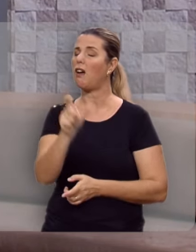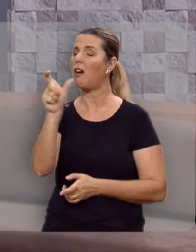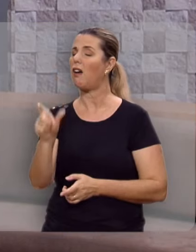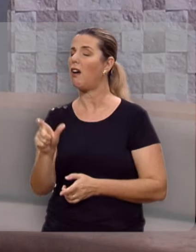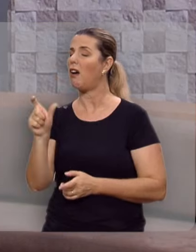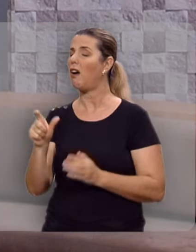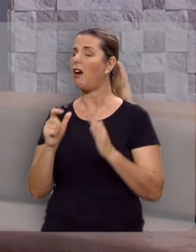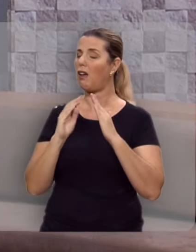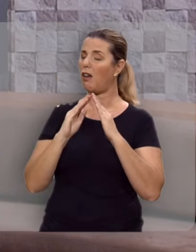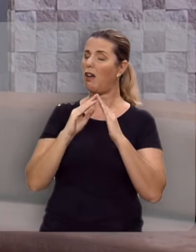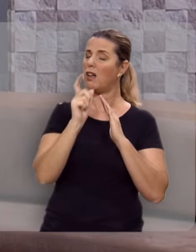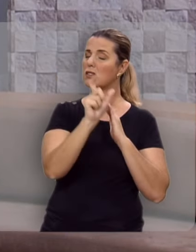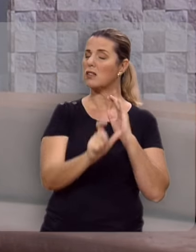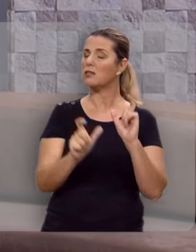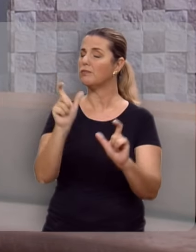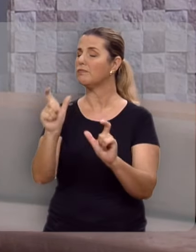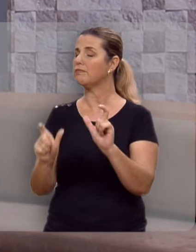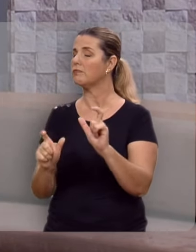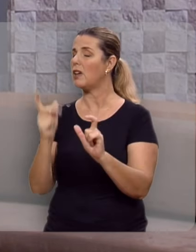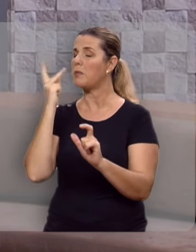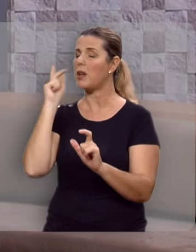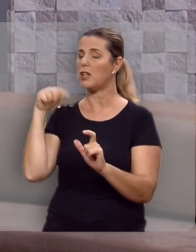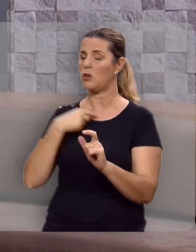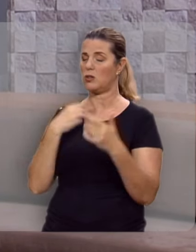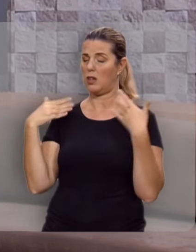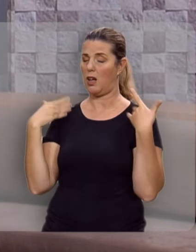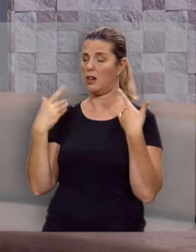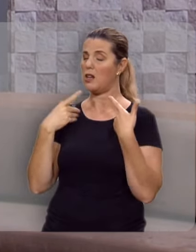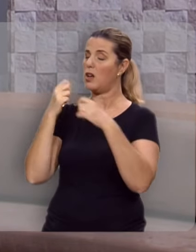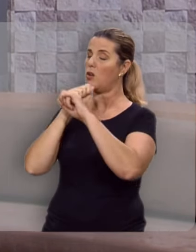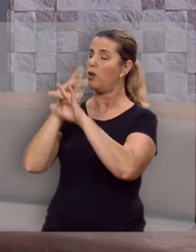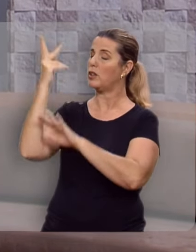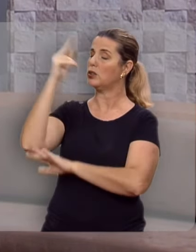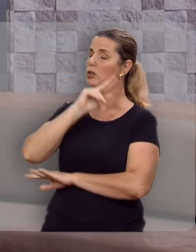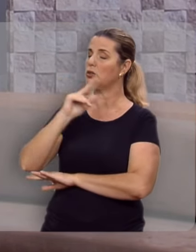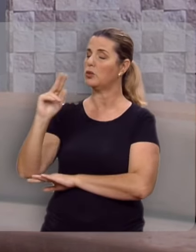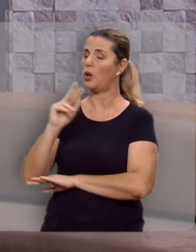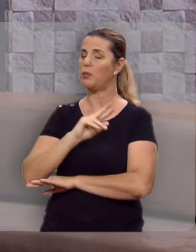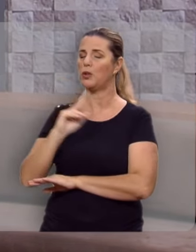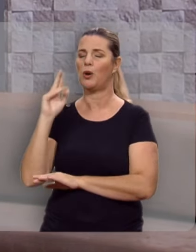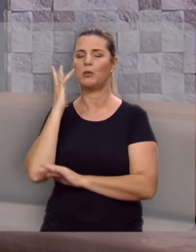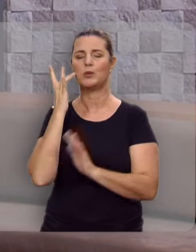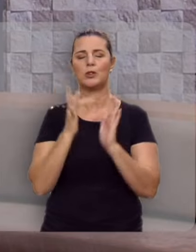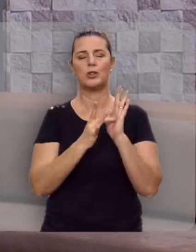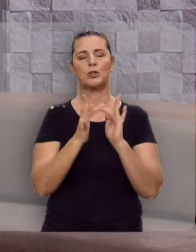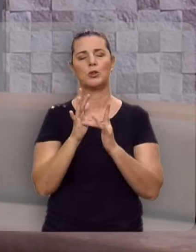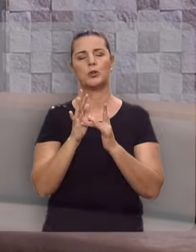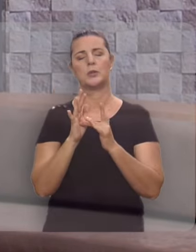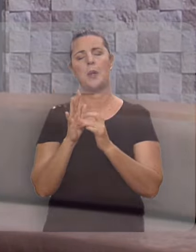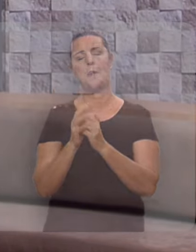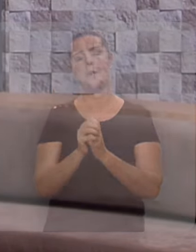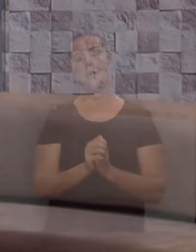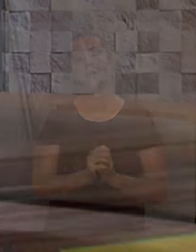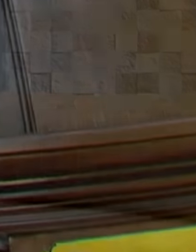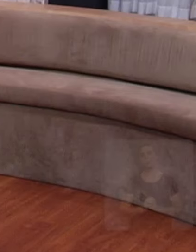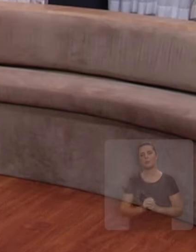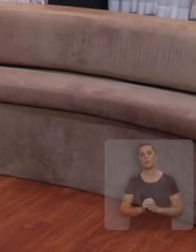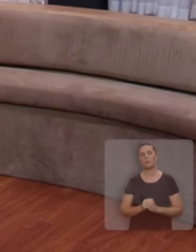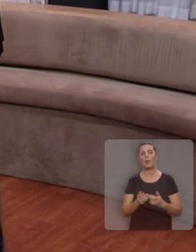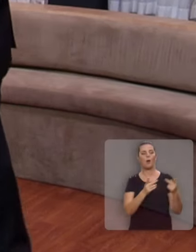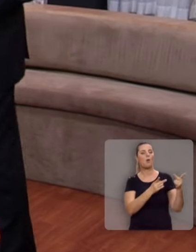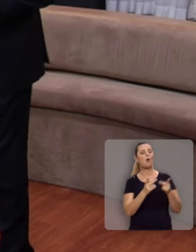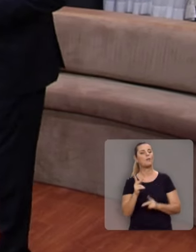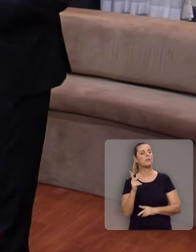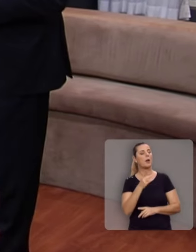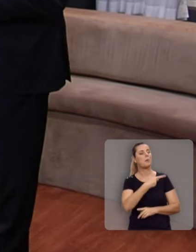que haja salvação nesta casa, para a alegria nossa e glória do teu nome. em nome de Jesus. Amém. Quero